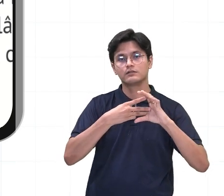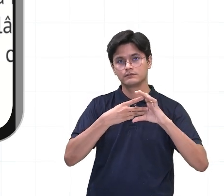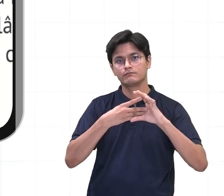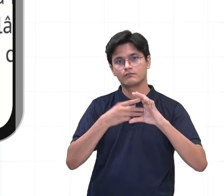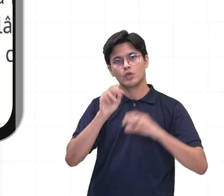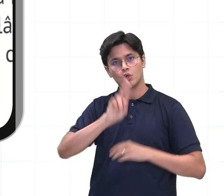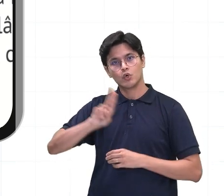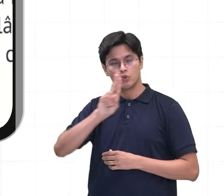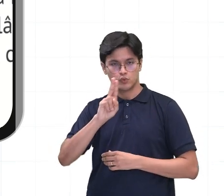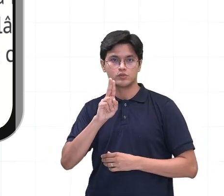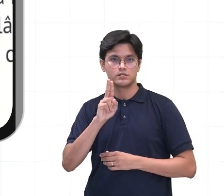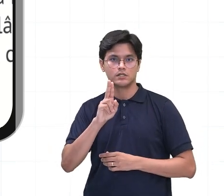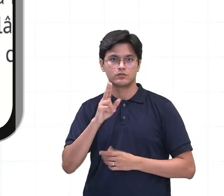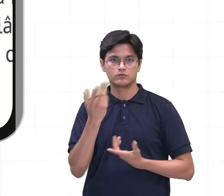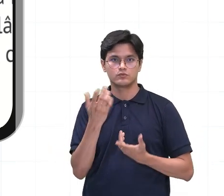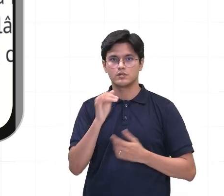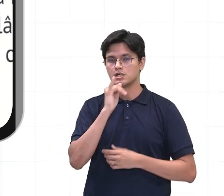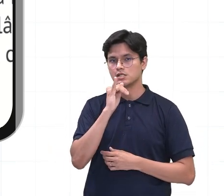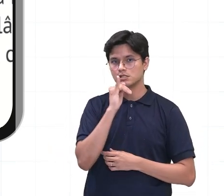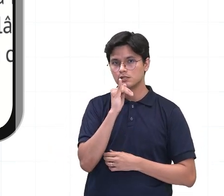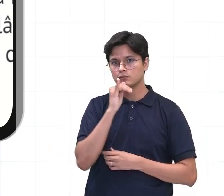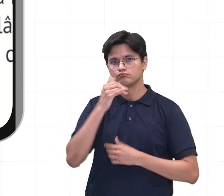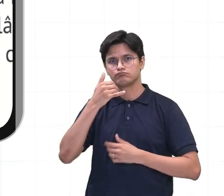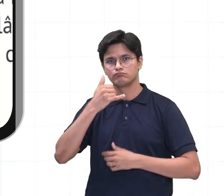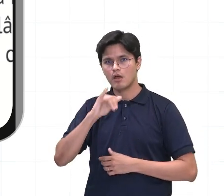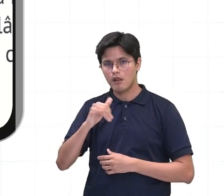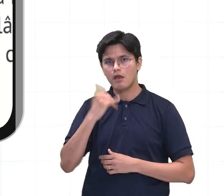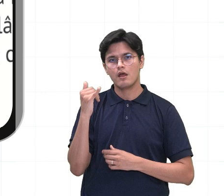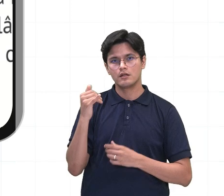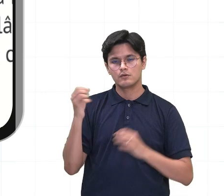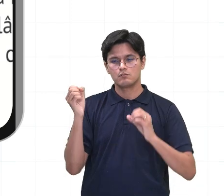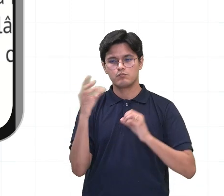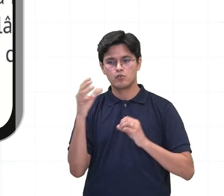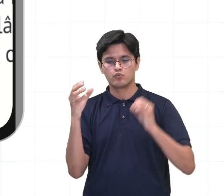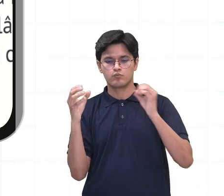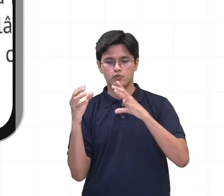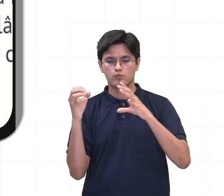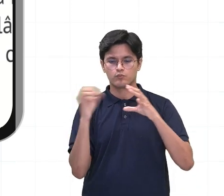impulsos nervosos e elétricos, é possível ali transmitir essas